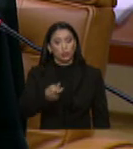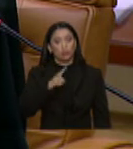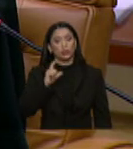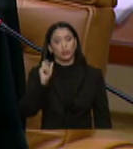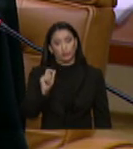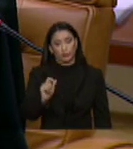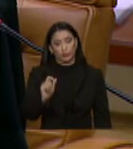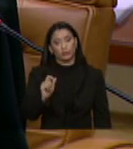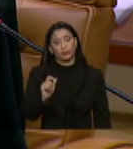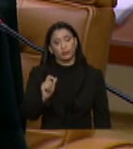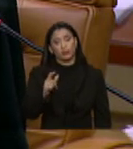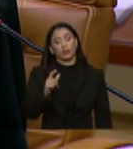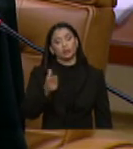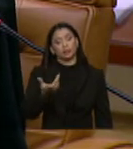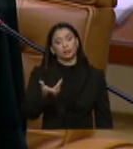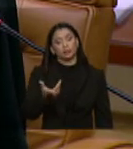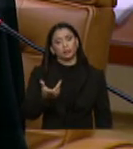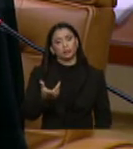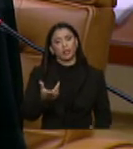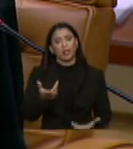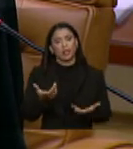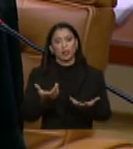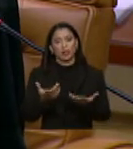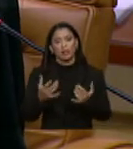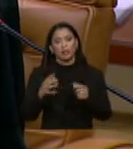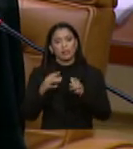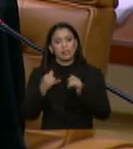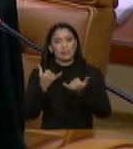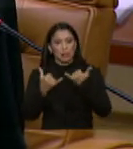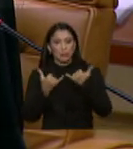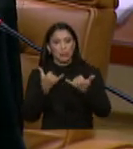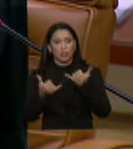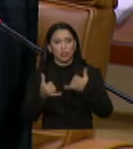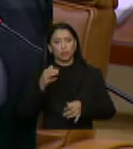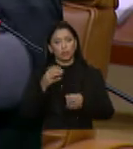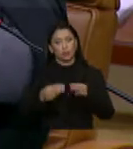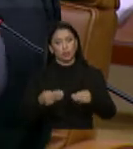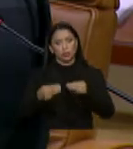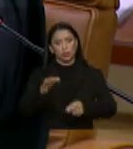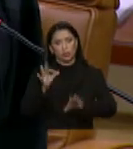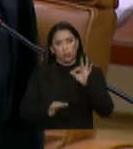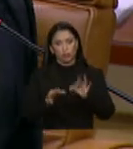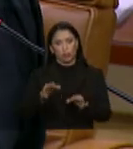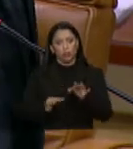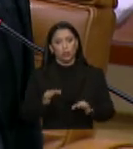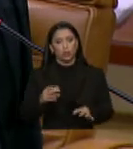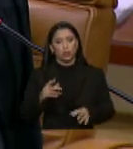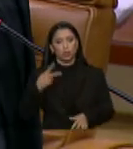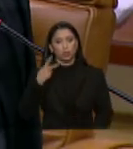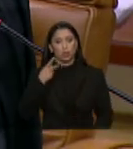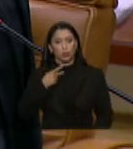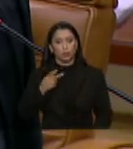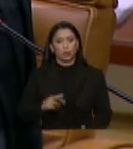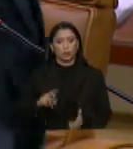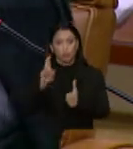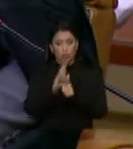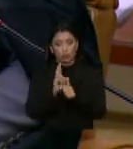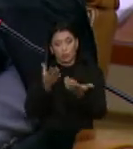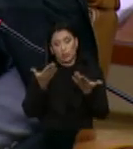é um misto é de Ministro da Justiça com procurador-geral da república e a partir daí as informações